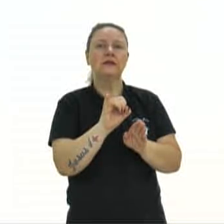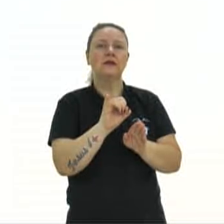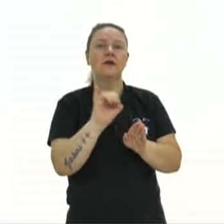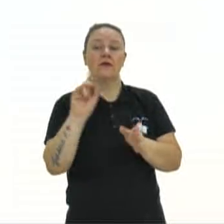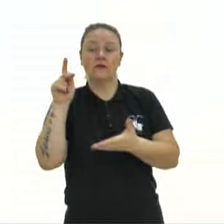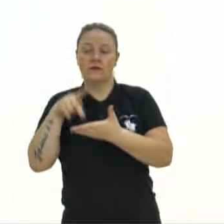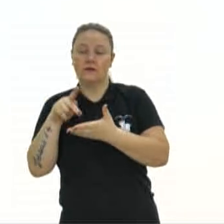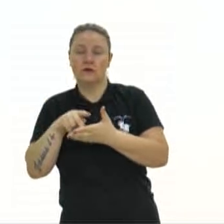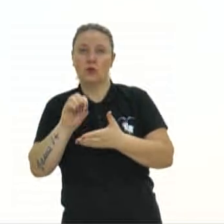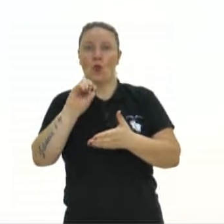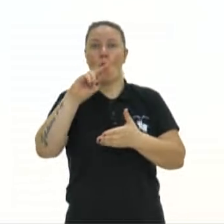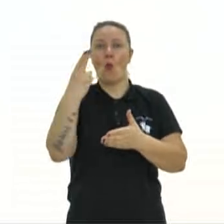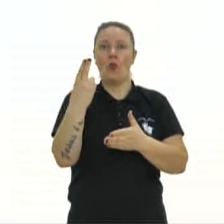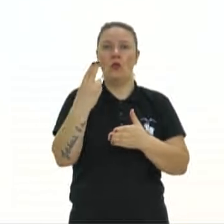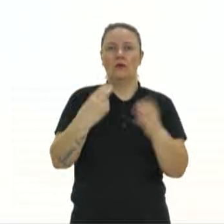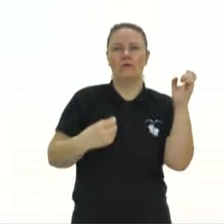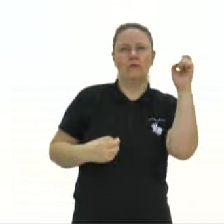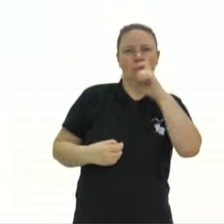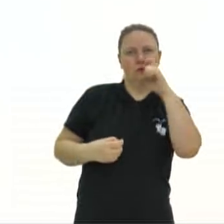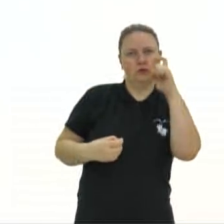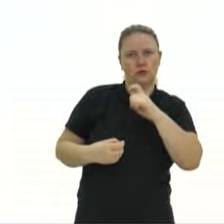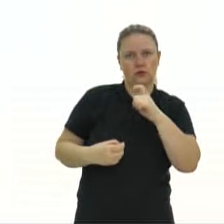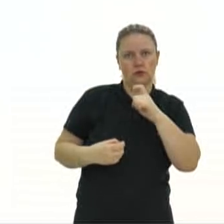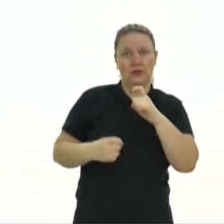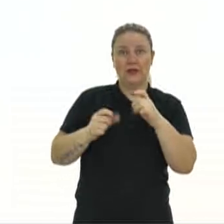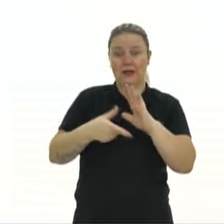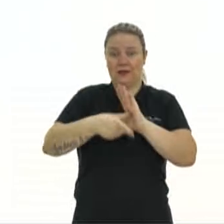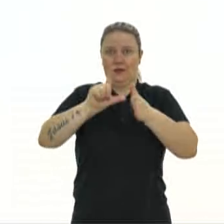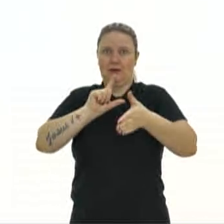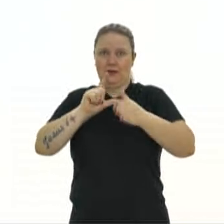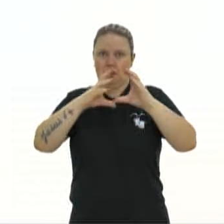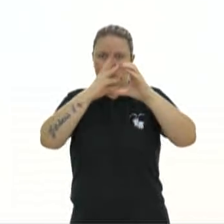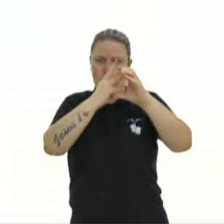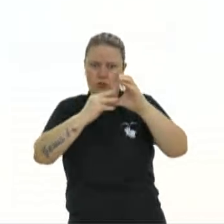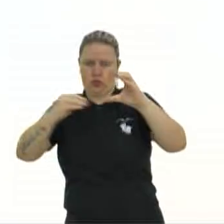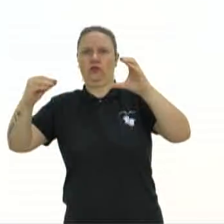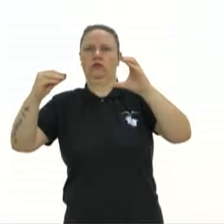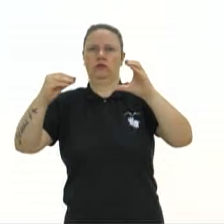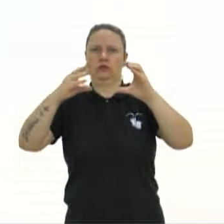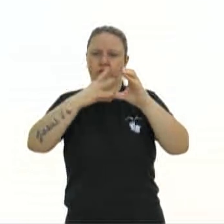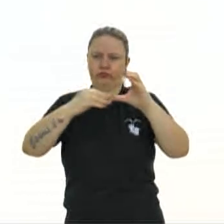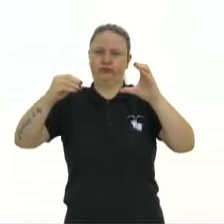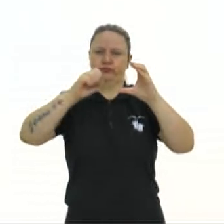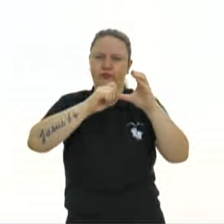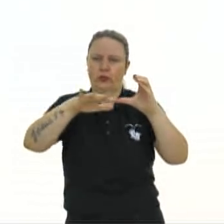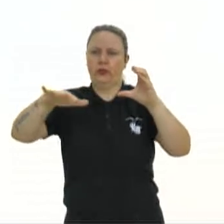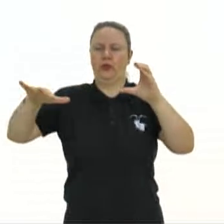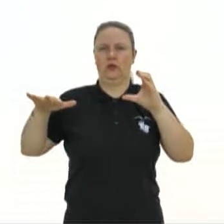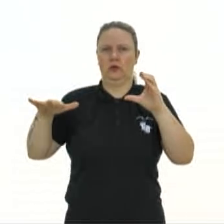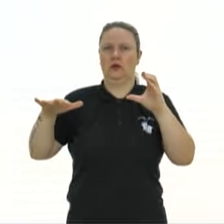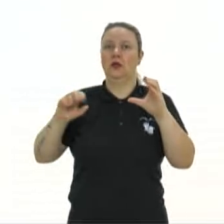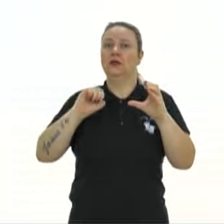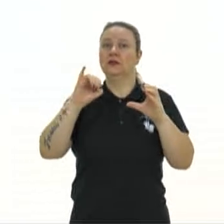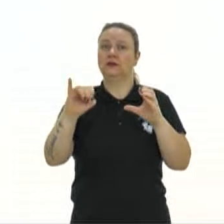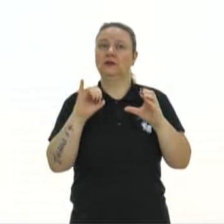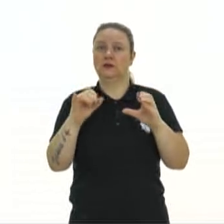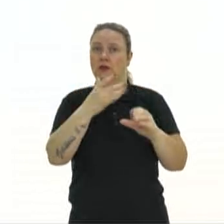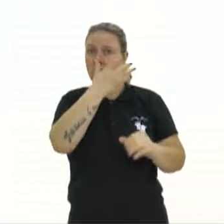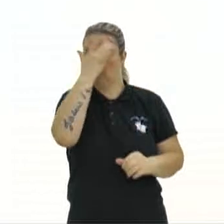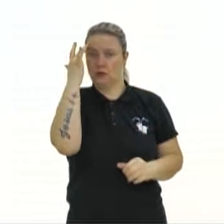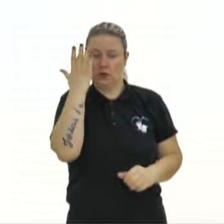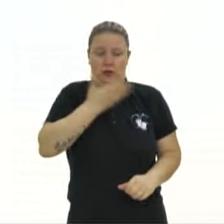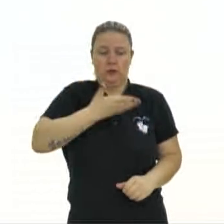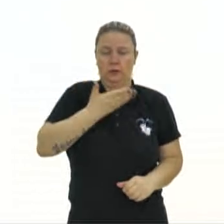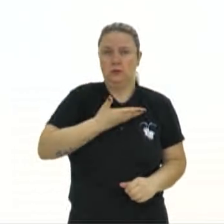você mandar no grupo da família. Você abre seu celular e recebe uma notícia encaminhada por um amigo ou parente.